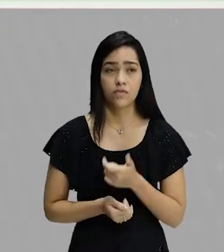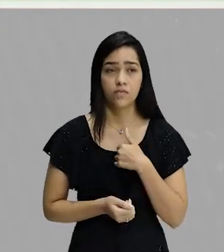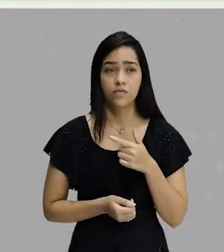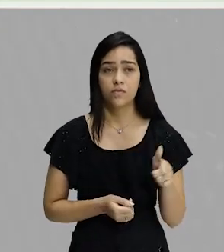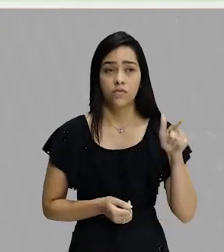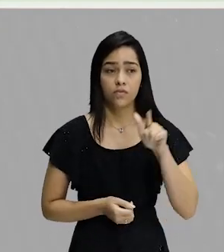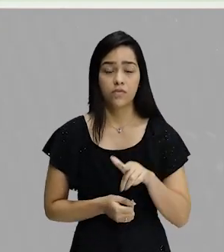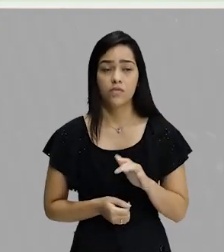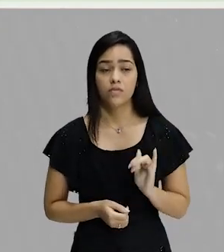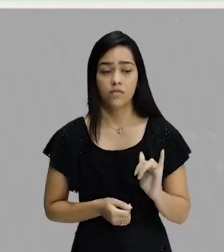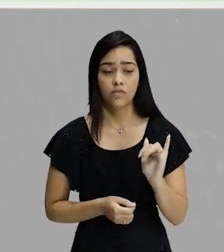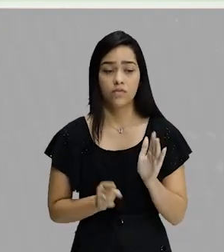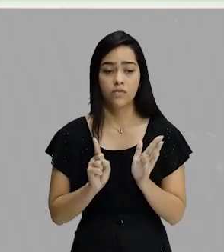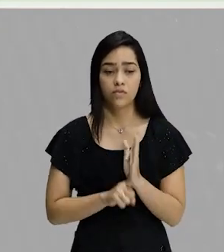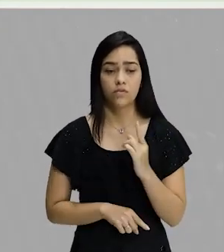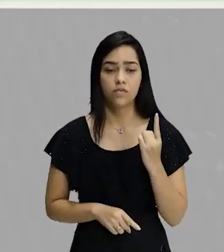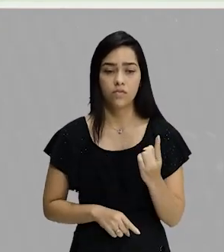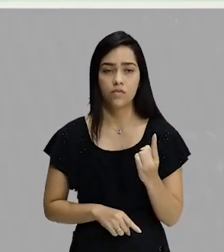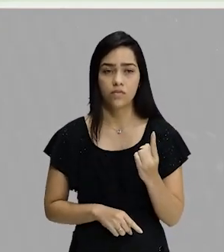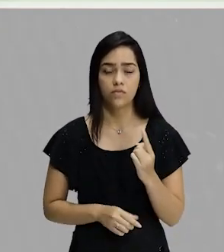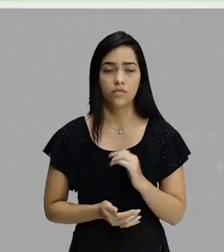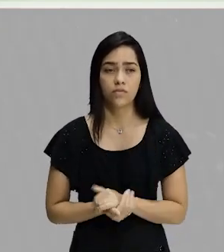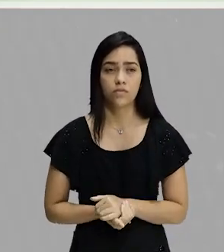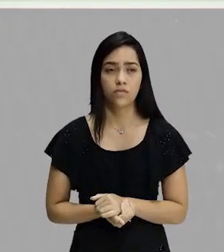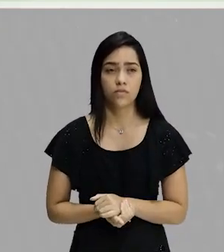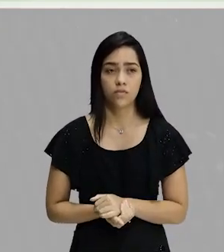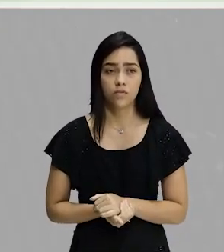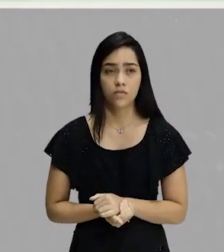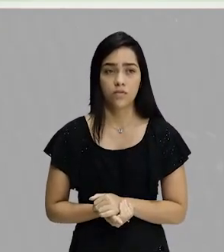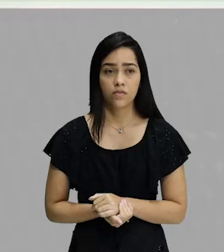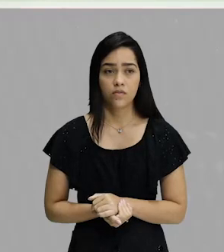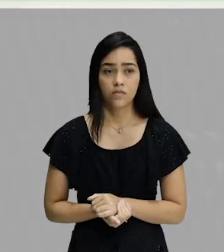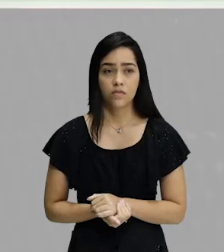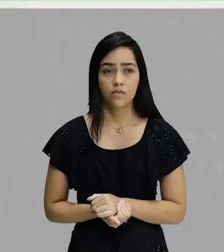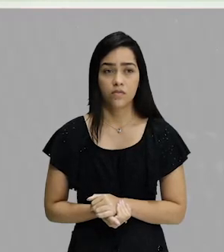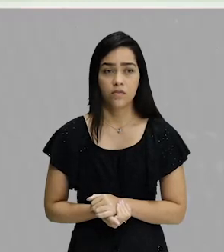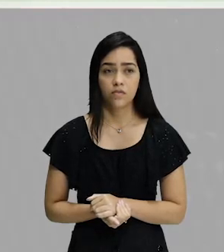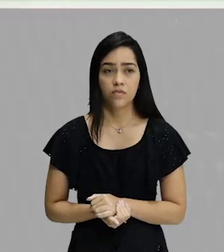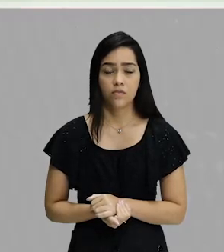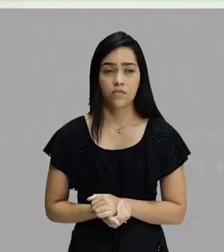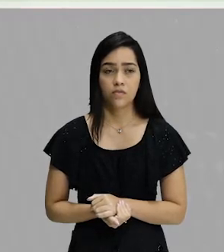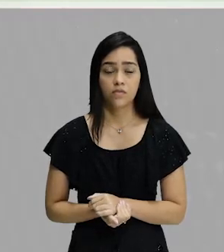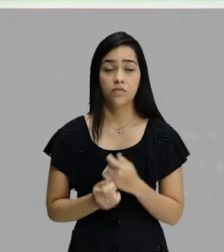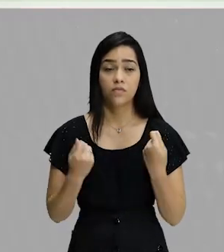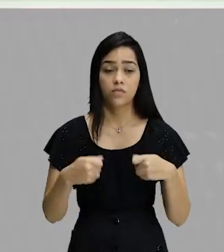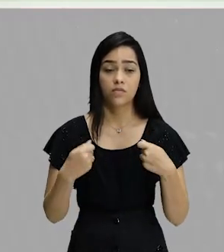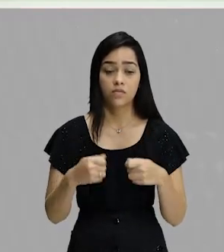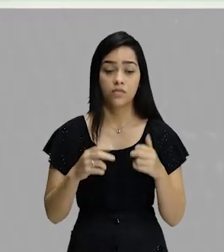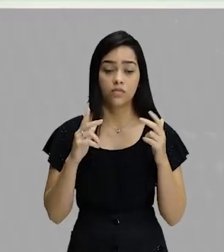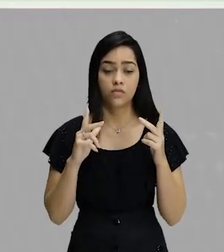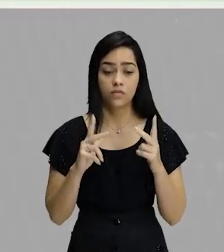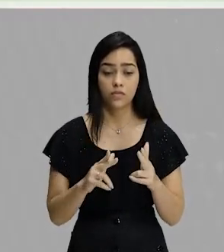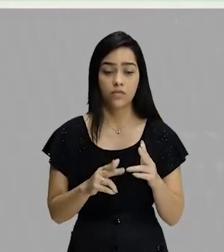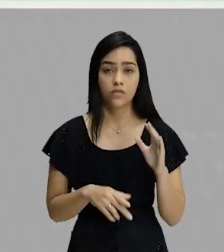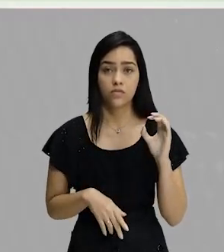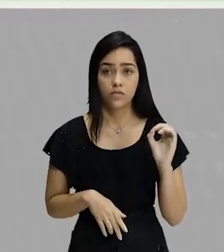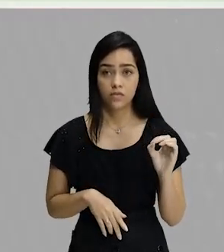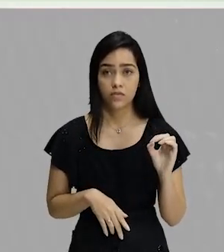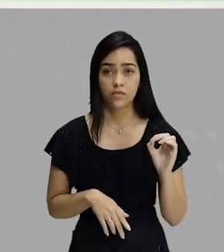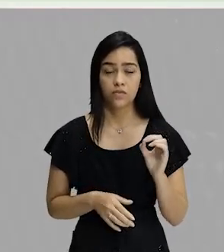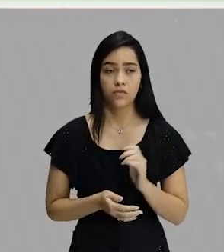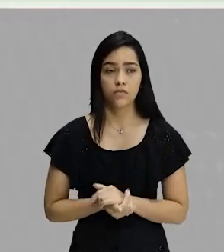aqui o y, o menos 1 e o 1. Esse determinante aqui tem que ser igual a